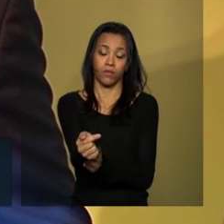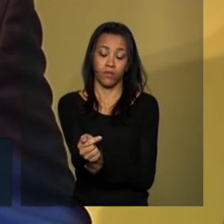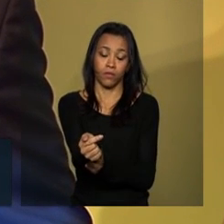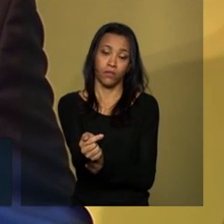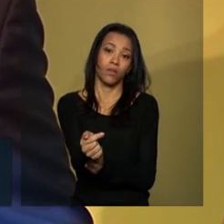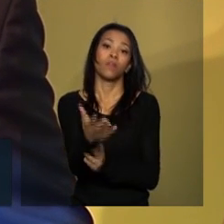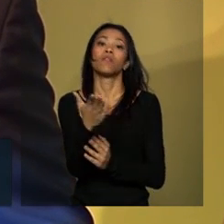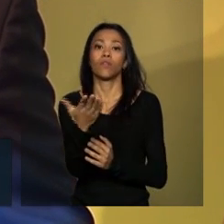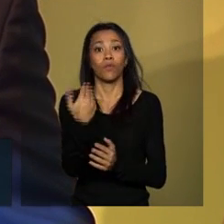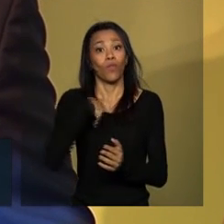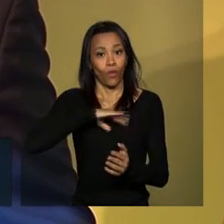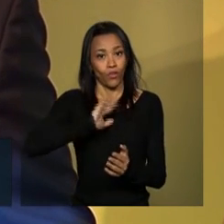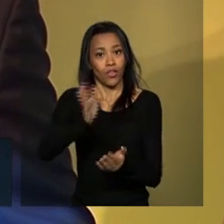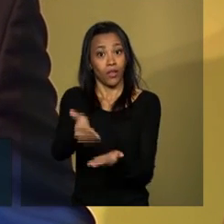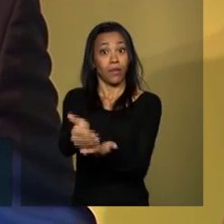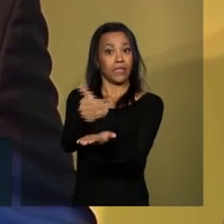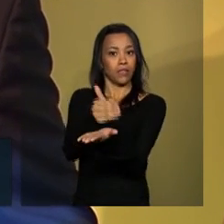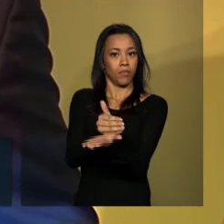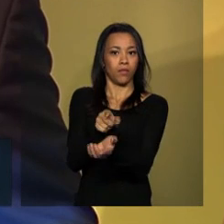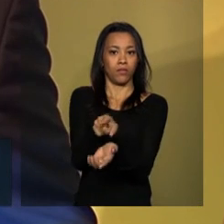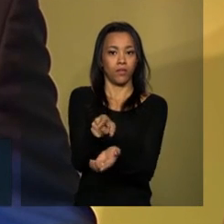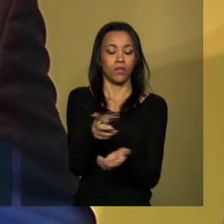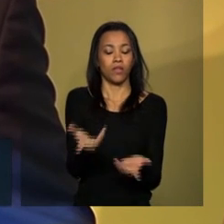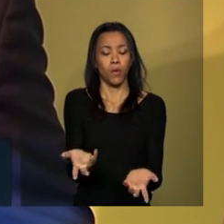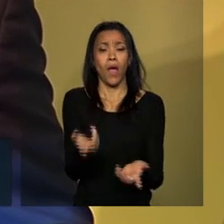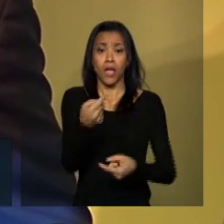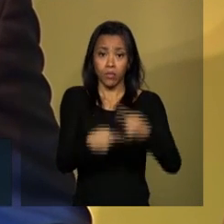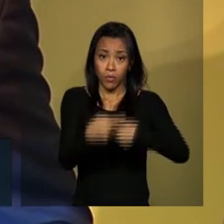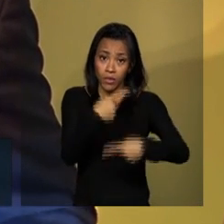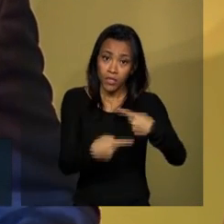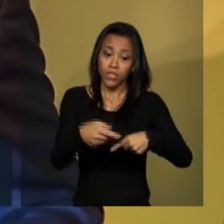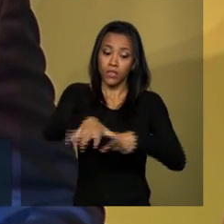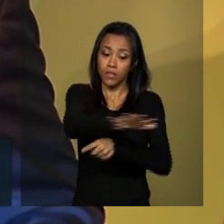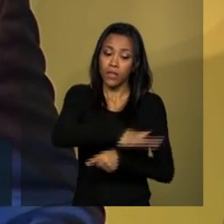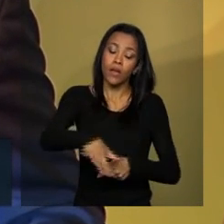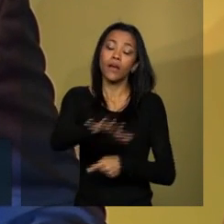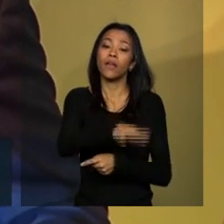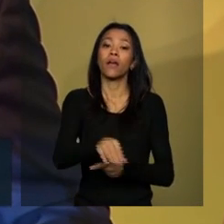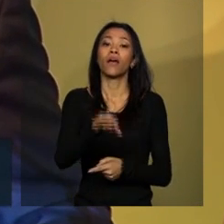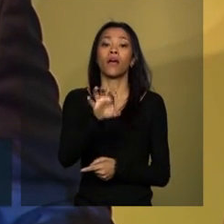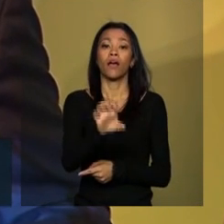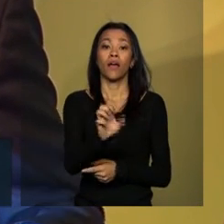2017. Estamos antecipando isso. Então, as políticas macroeconômicas estão dando certo.